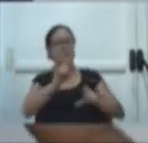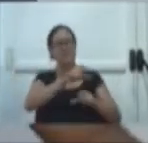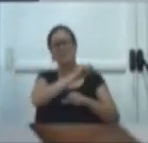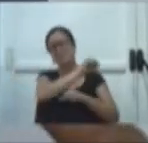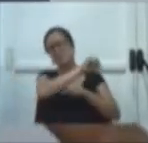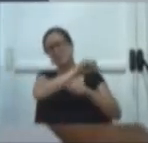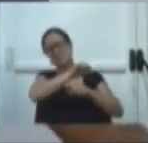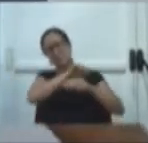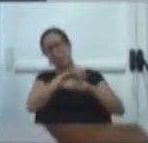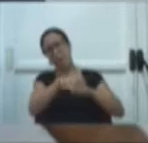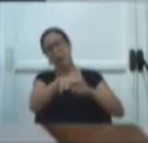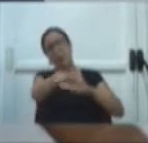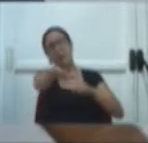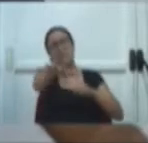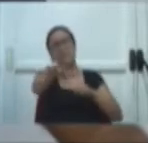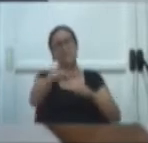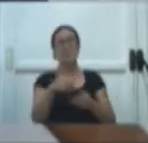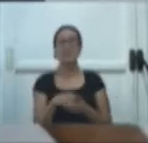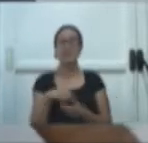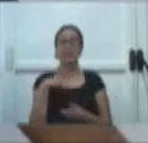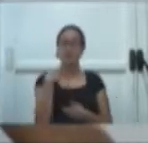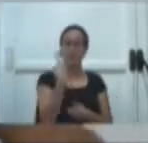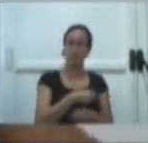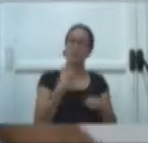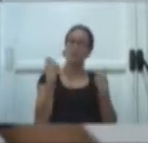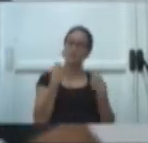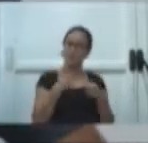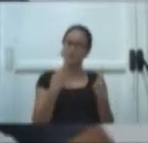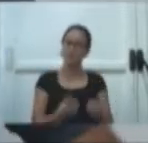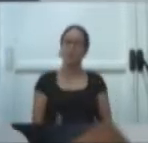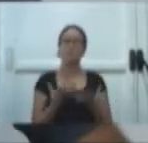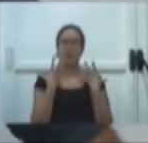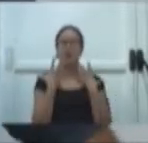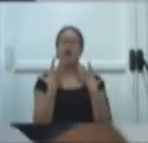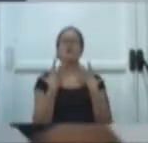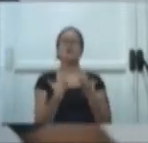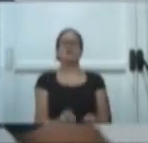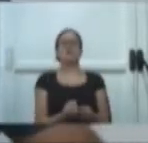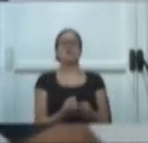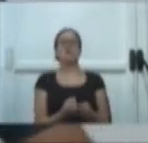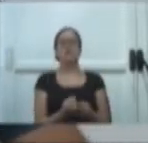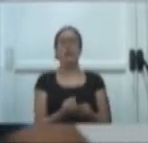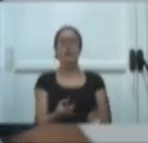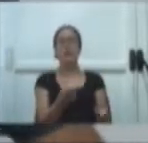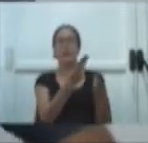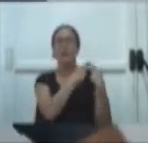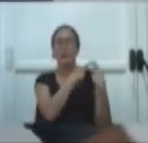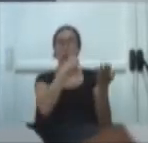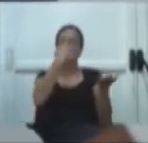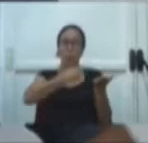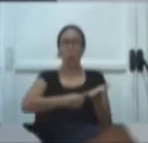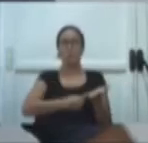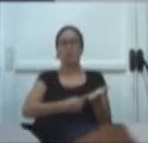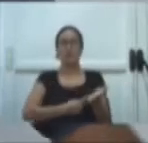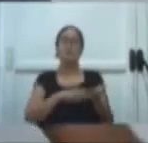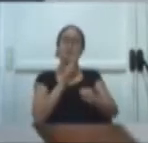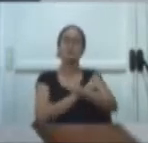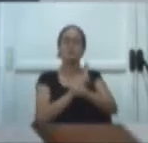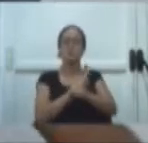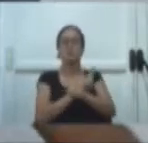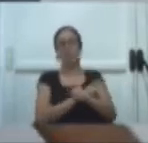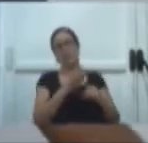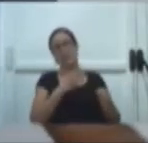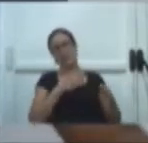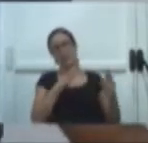formos para a rua e assumirmos a responsabilidade de liquidar de vez este mosquito, a prefeitura sozinha não vai conseguir fazer.